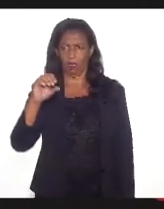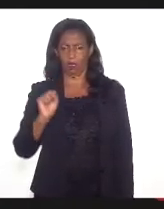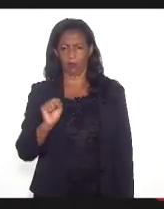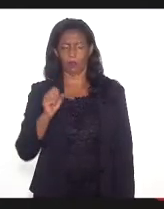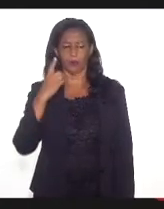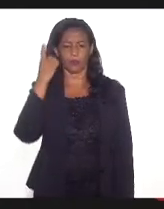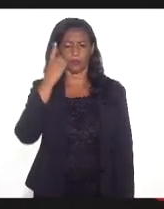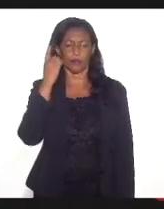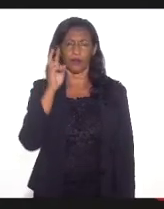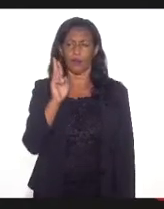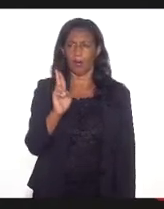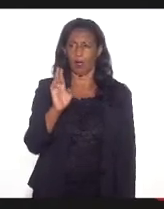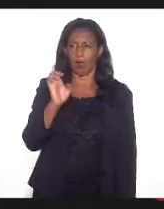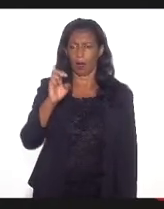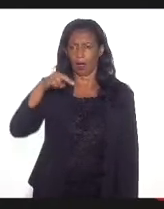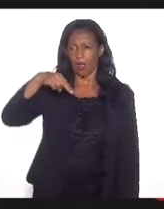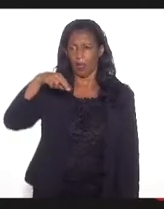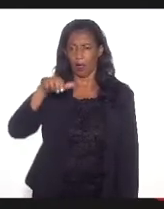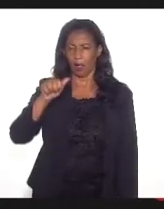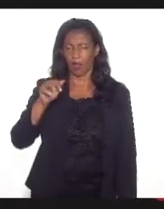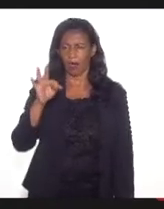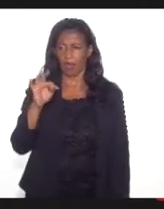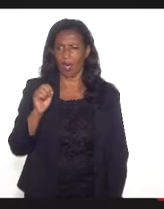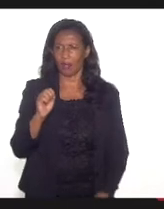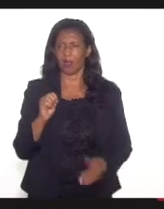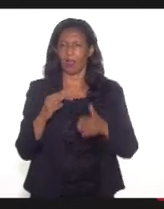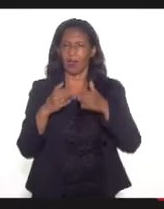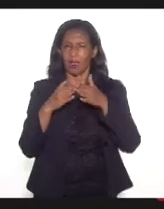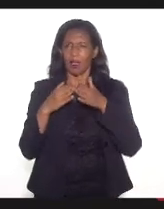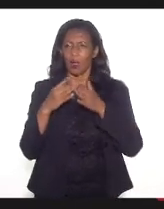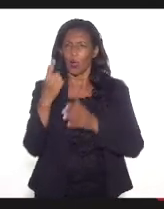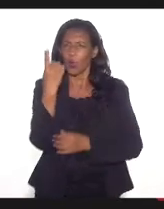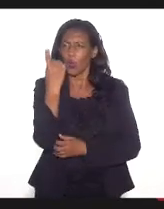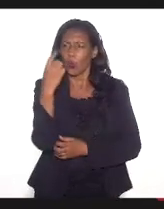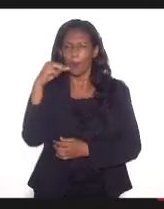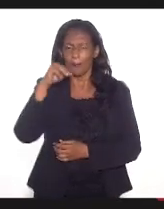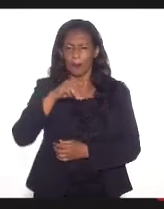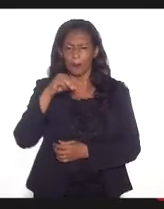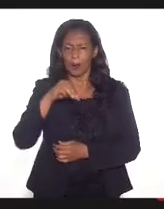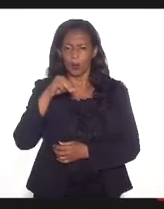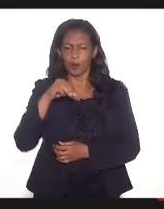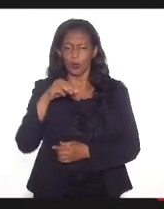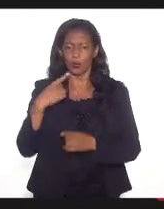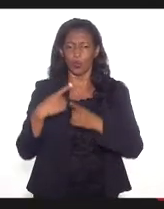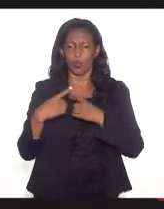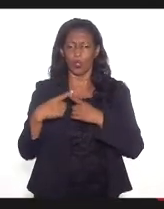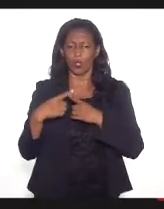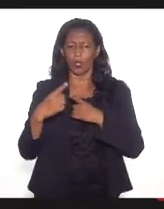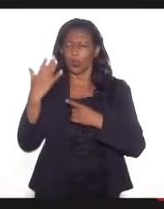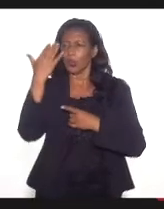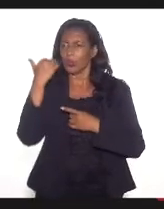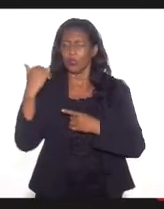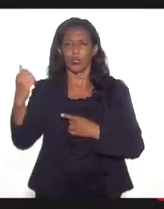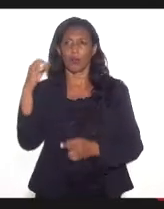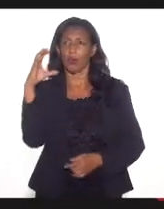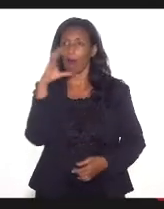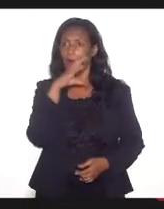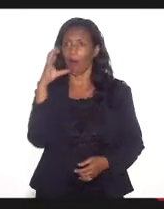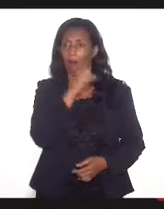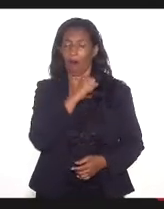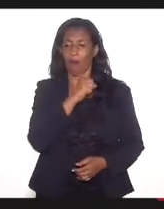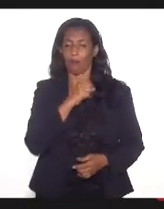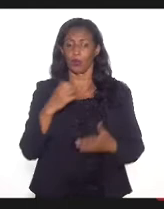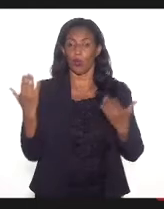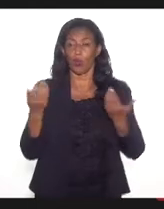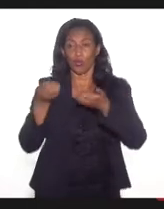Deputada Renata, eu só pedi um minuto de pausa aqui, porque estão me chamando rapidamente, porque hoje é